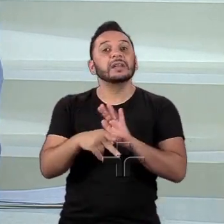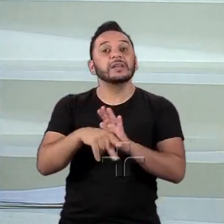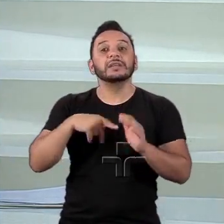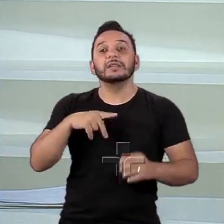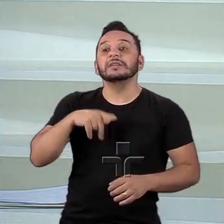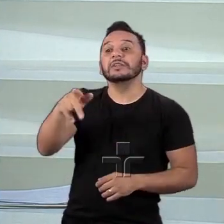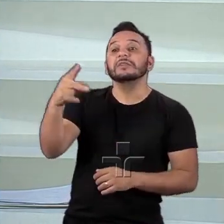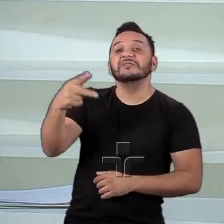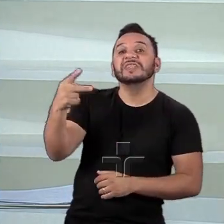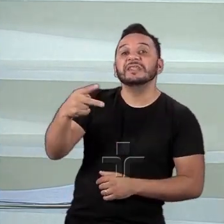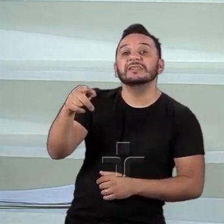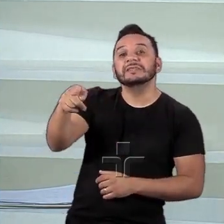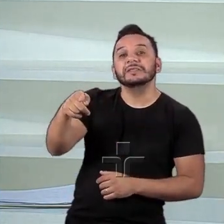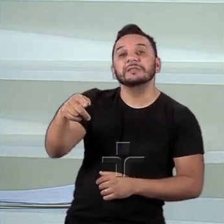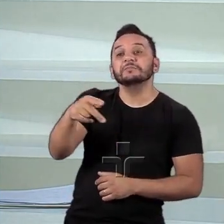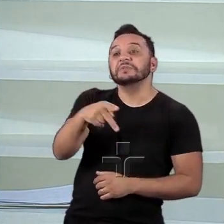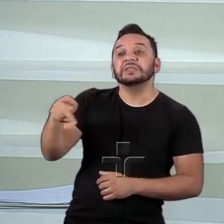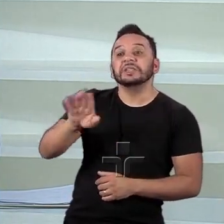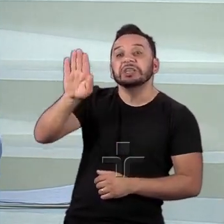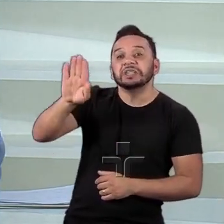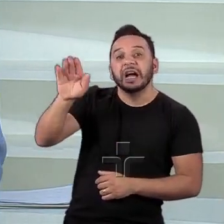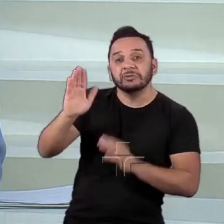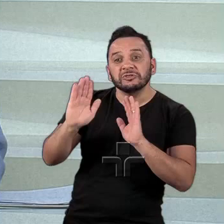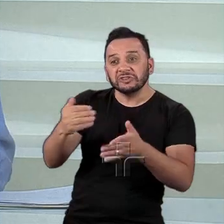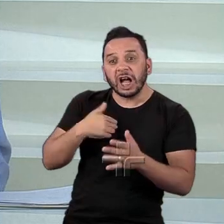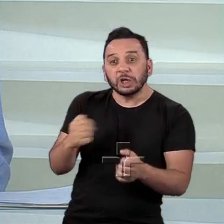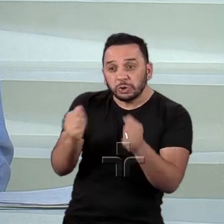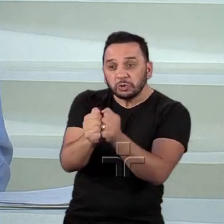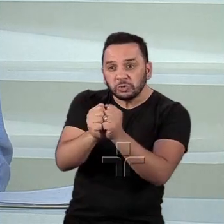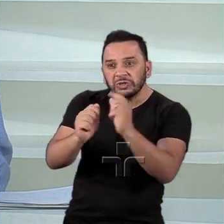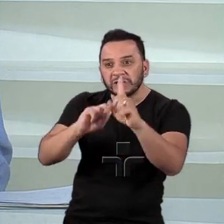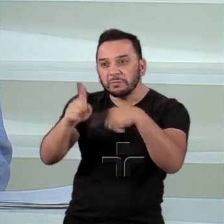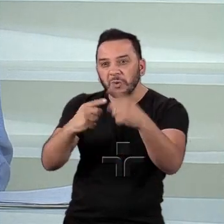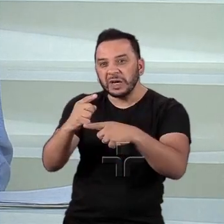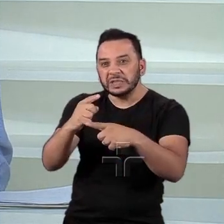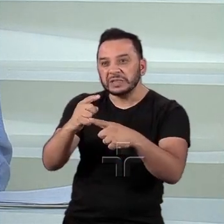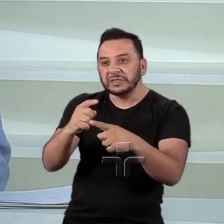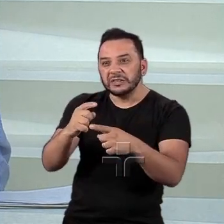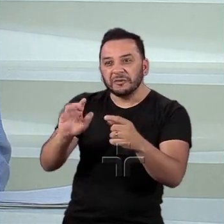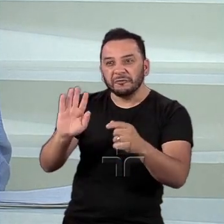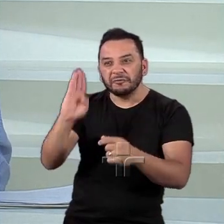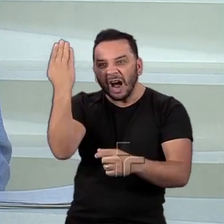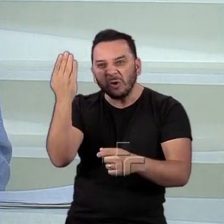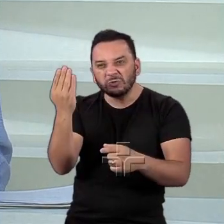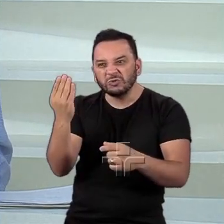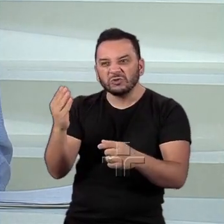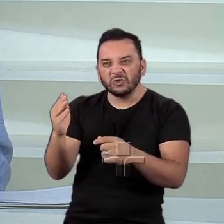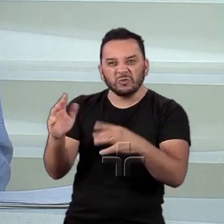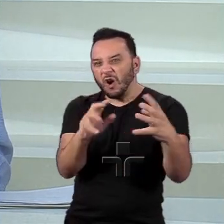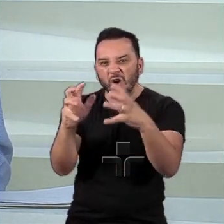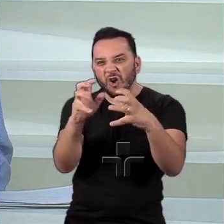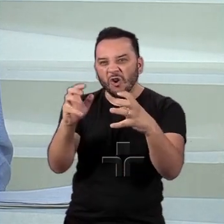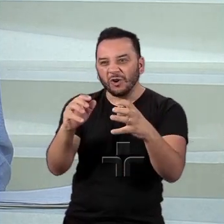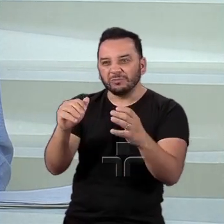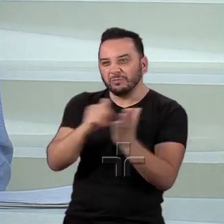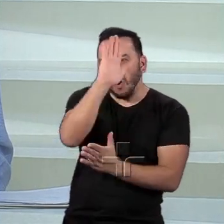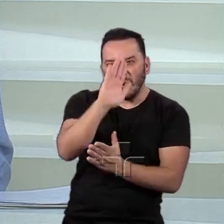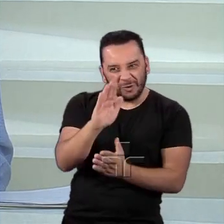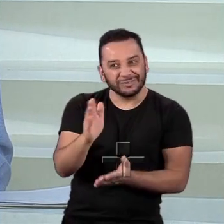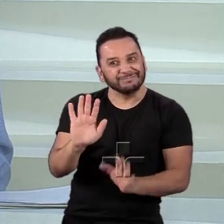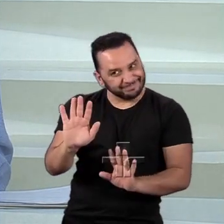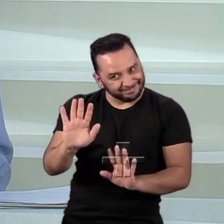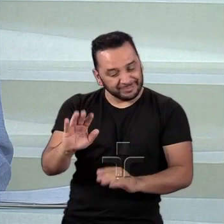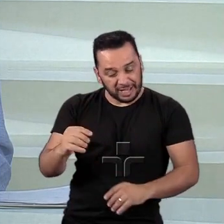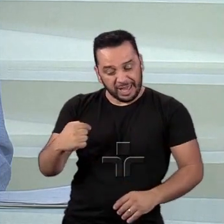no jogo e faz gol contra. Então, com isso, comigo isso e a Marina não tem chance de acontecer. Mas a Marina tem uma